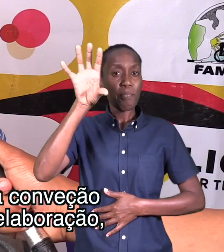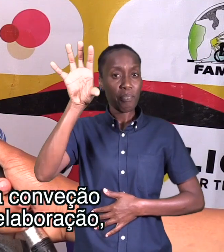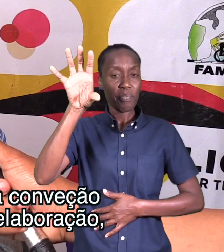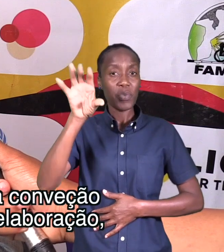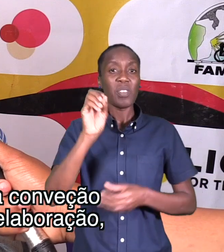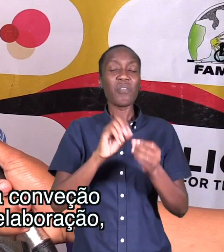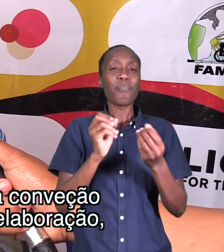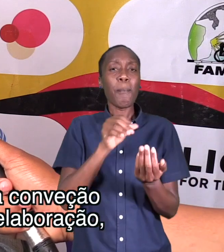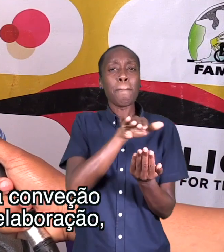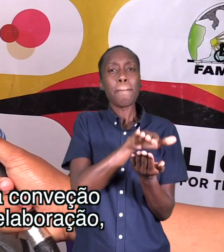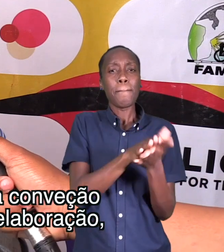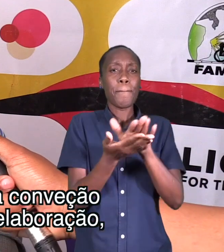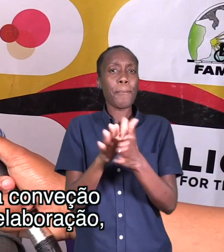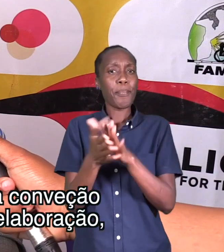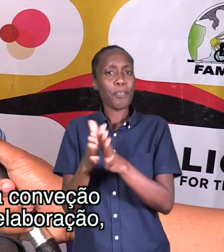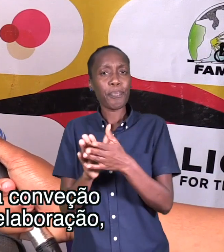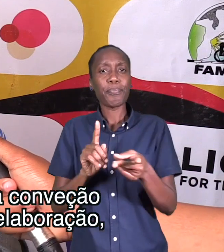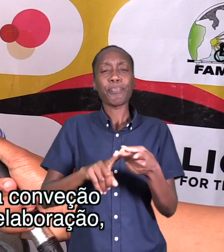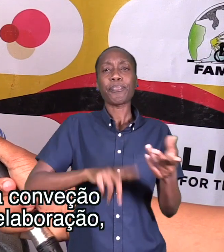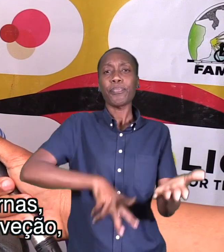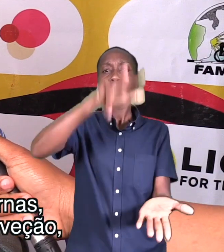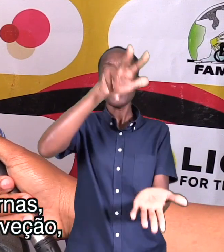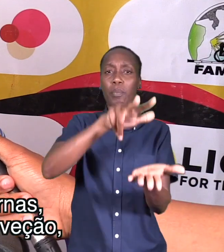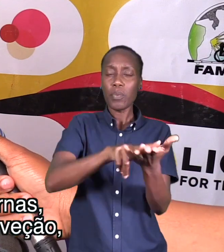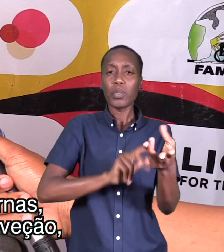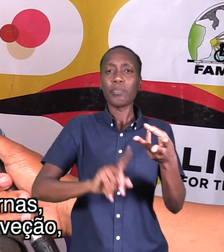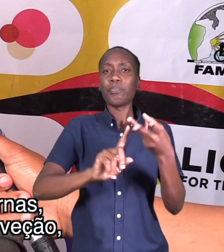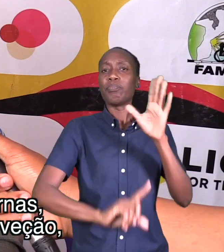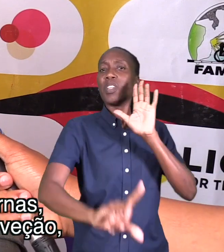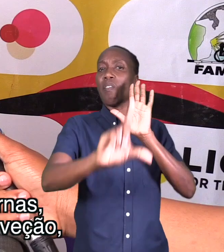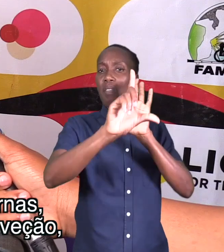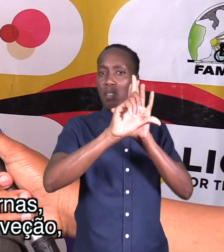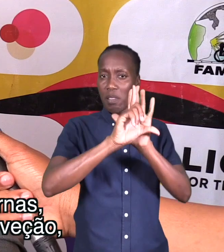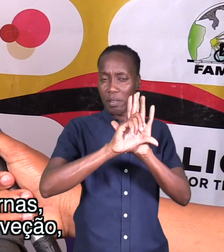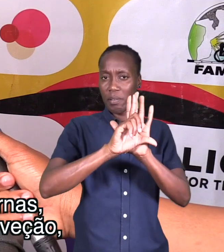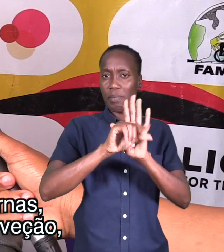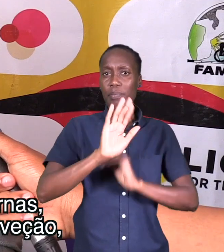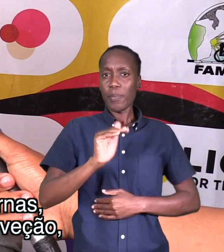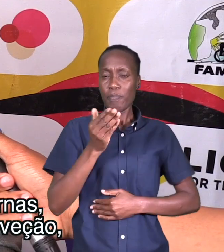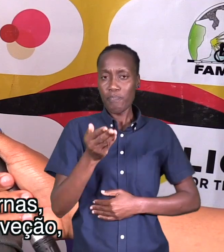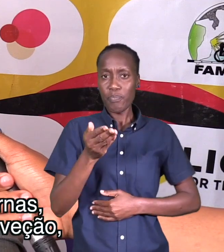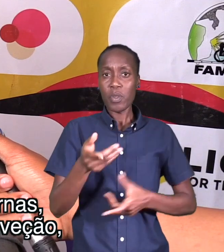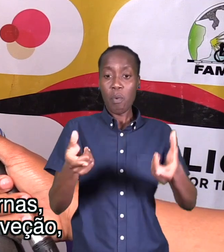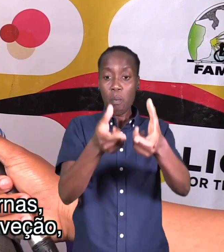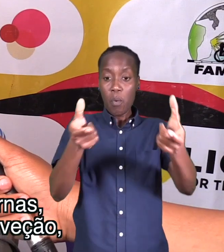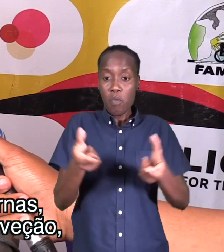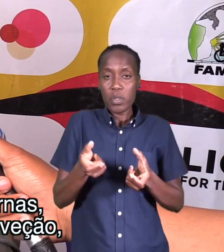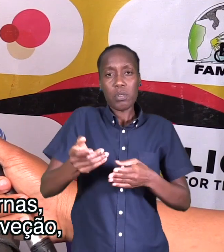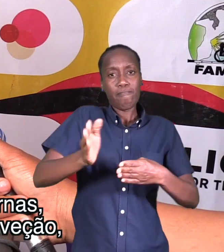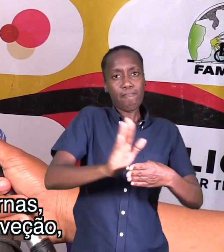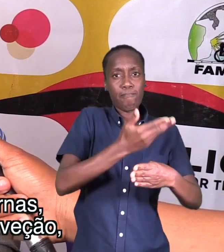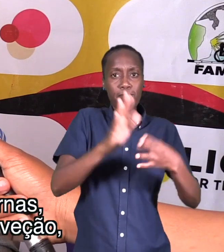aos Estados-partes é a elaboração, é a aprovação de leis internas, depois